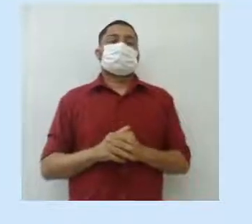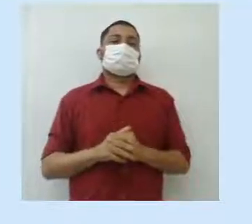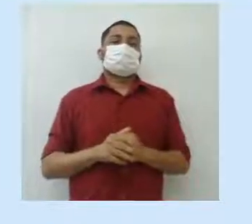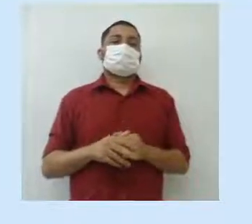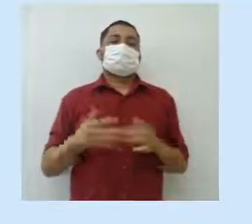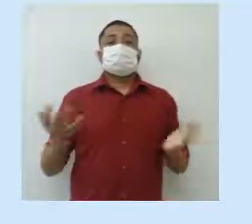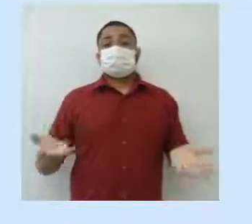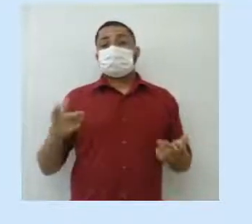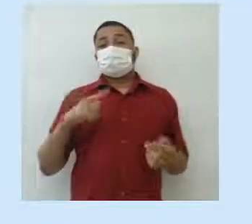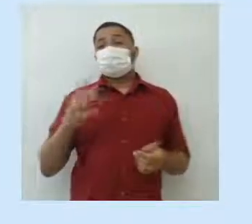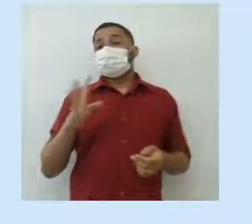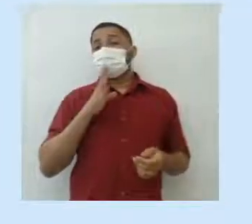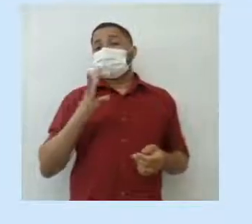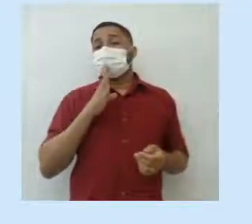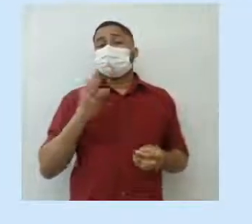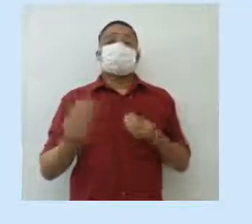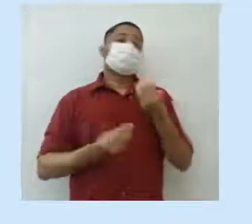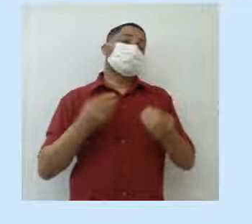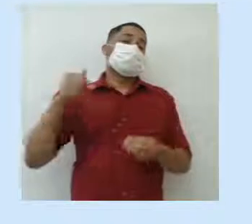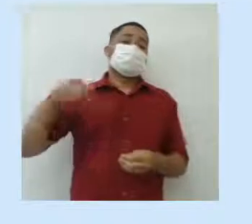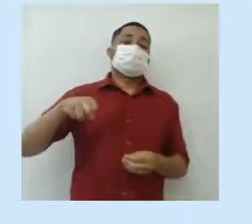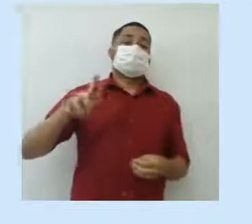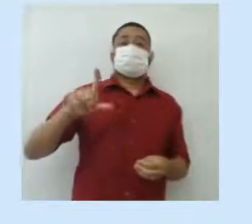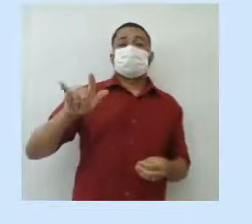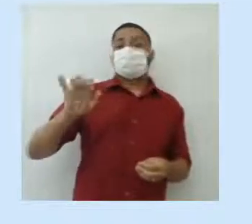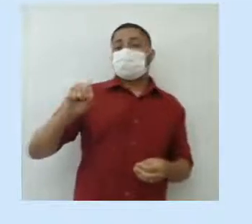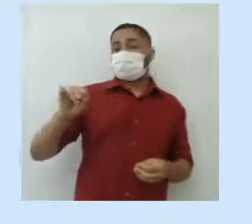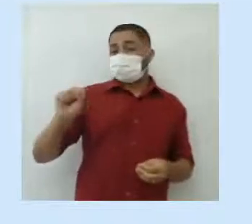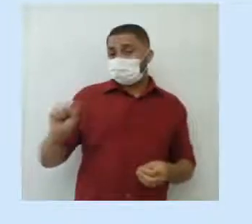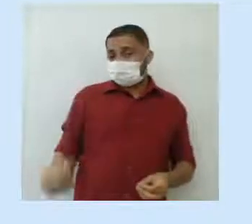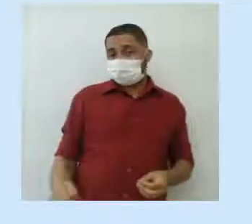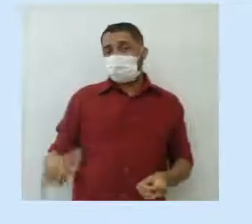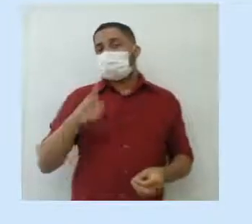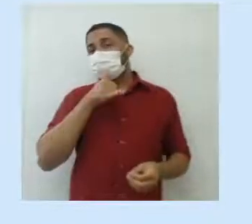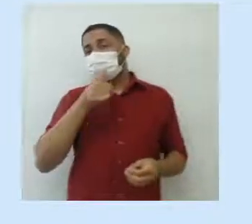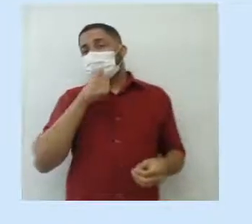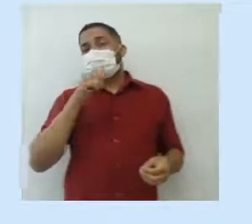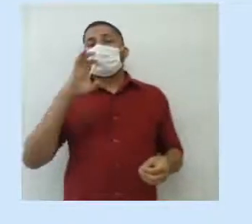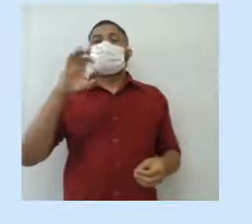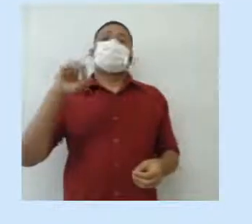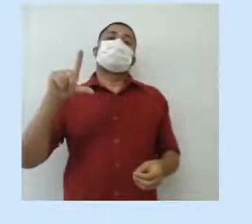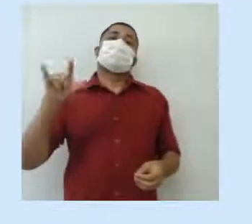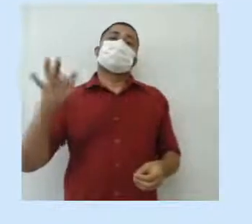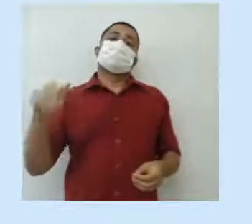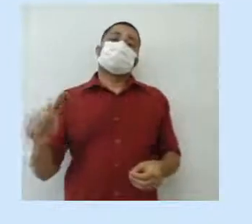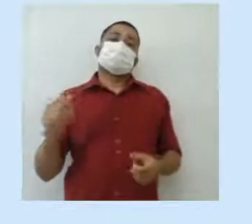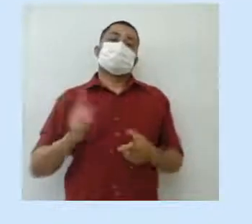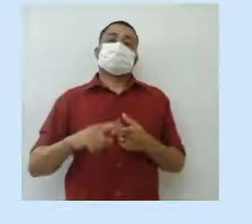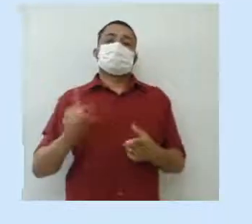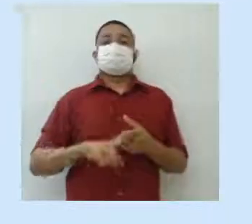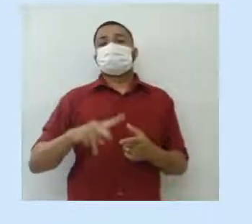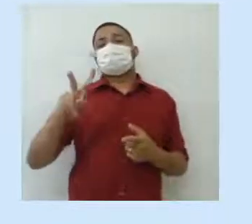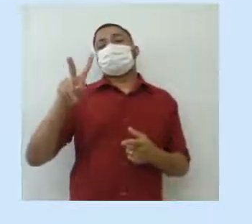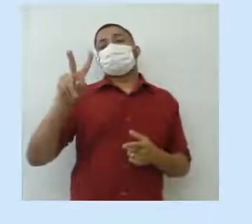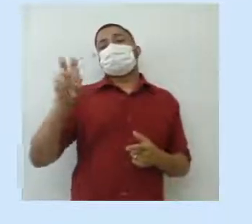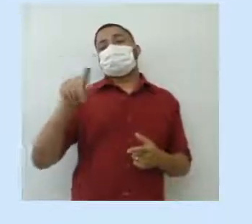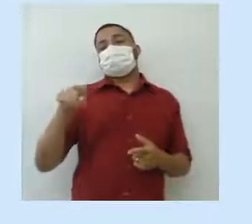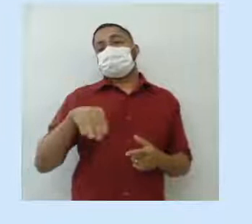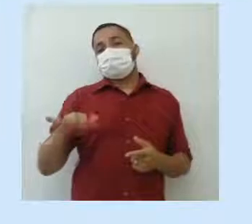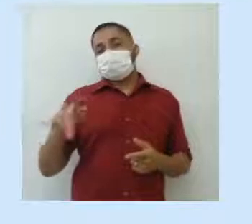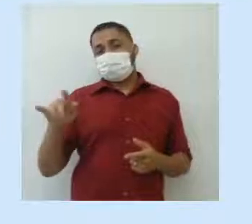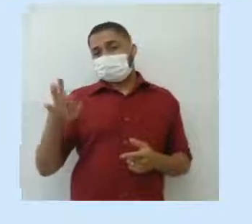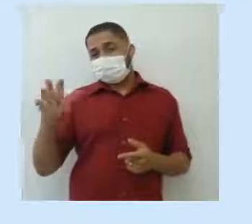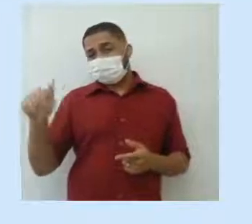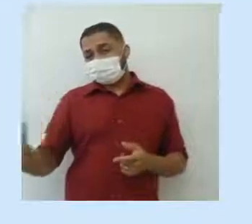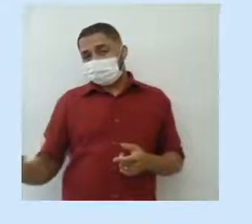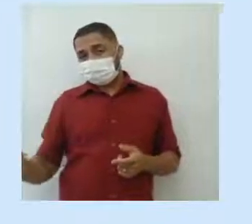Aqui nós conhecemos como quilombos, né? A exemplo da Colômbia e da Venezuela. Aqui nós tivemos o